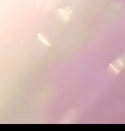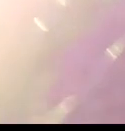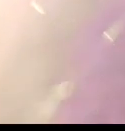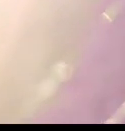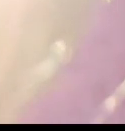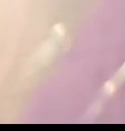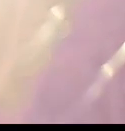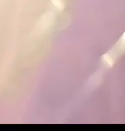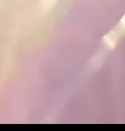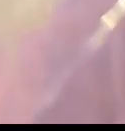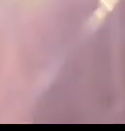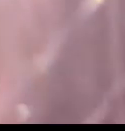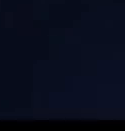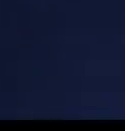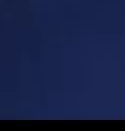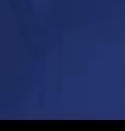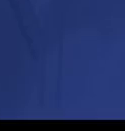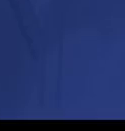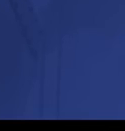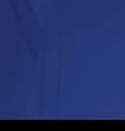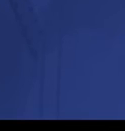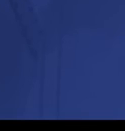convidas.org.br e saiba como ajudar.